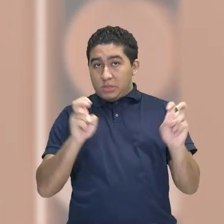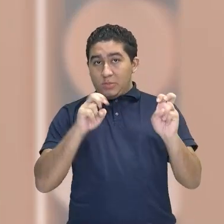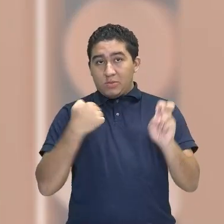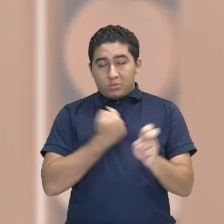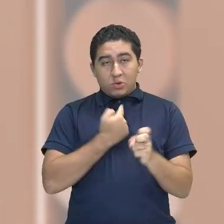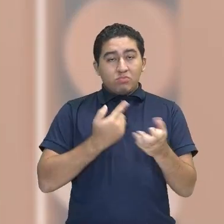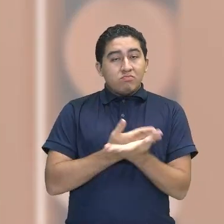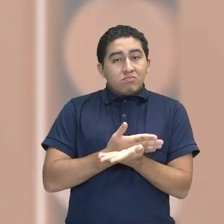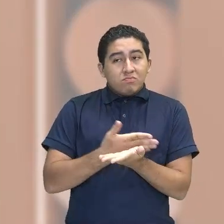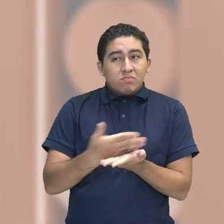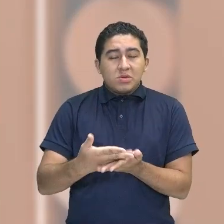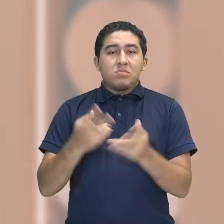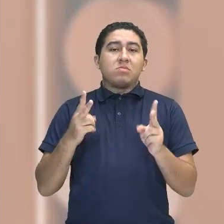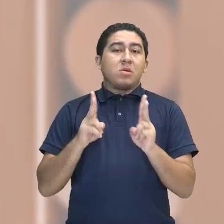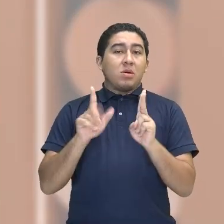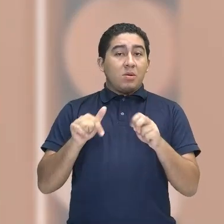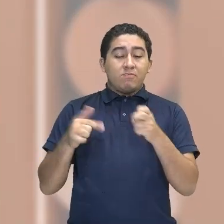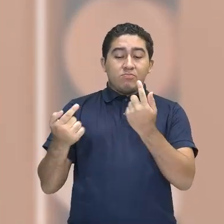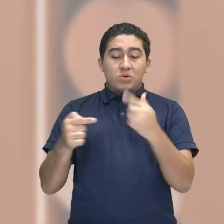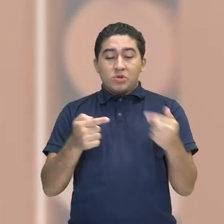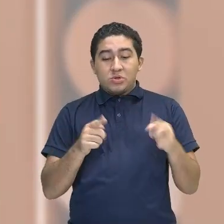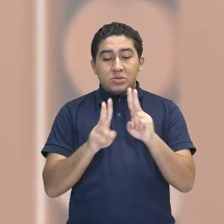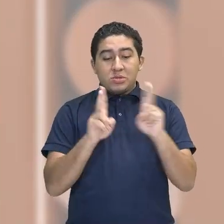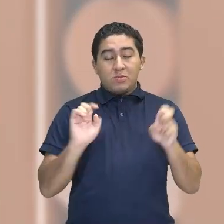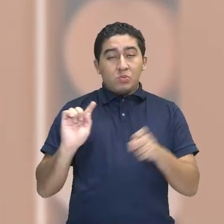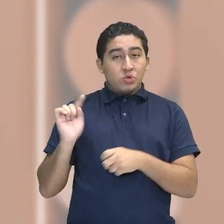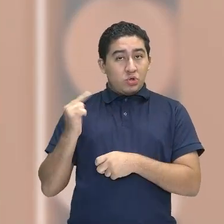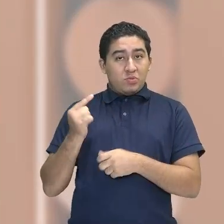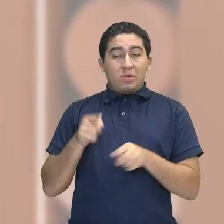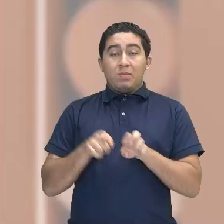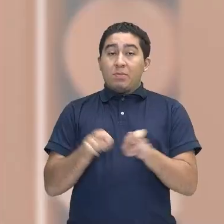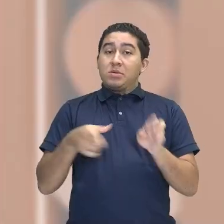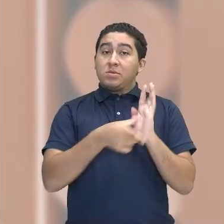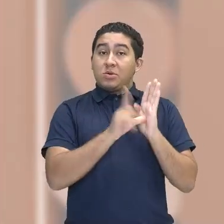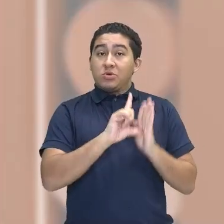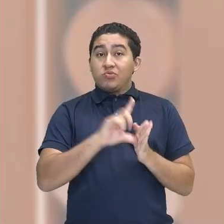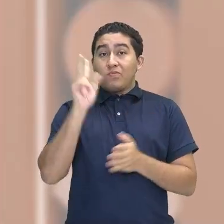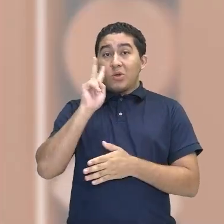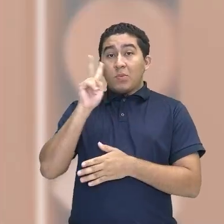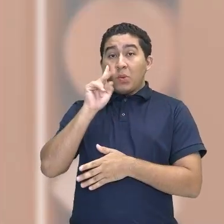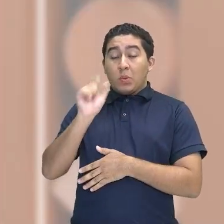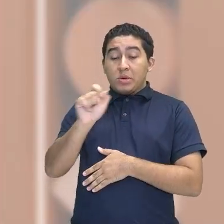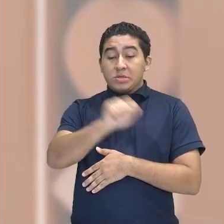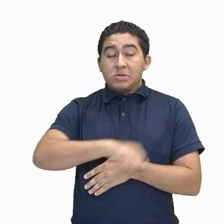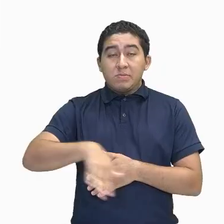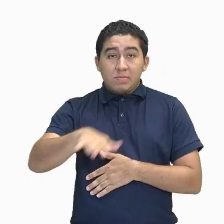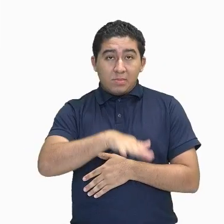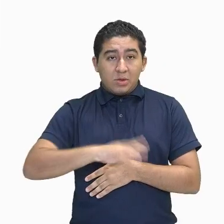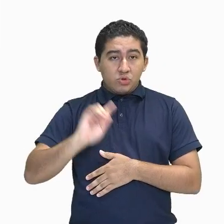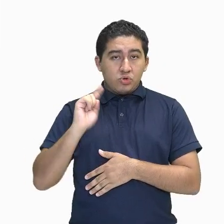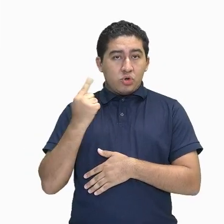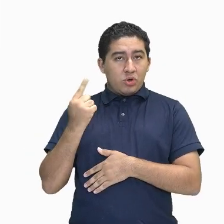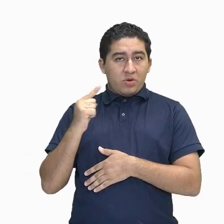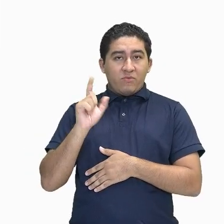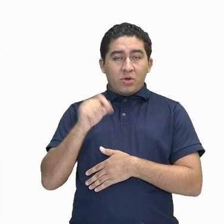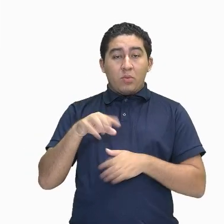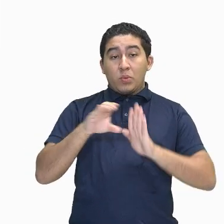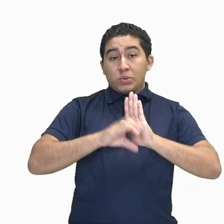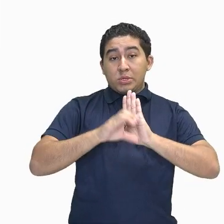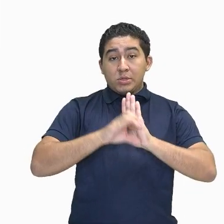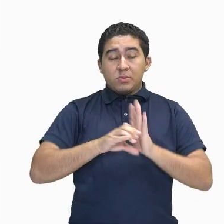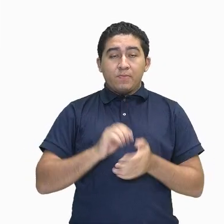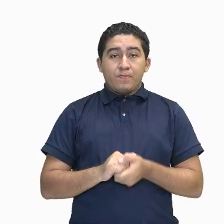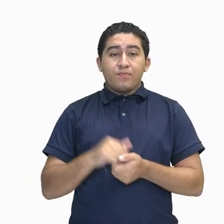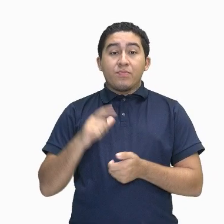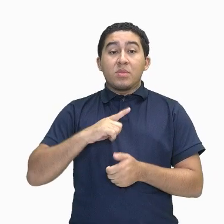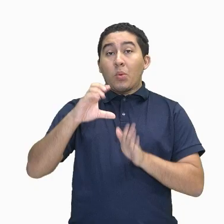as categorias da geografia, né? Mas antes disso, vamos relembrar o conceito de espaço geográfico. E aí nós temos o conceito